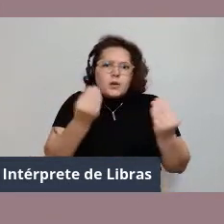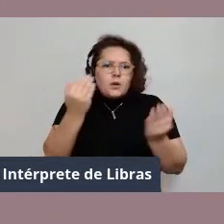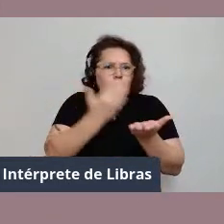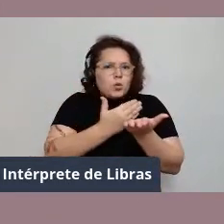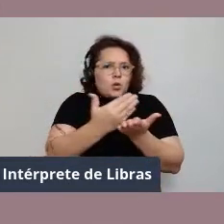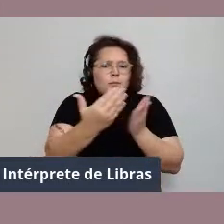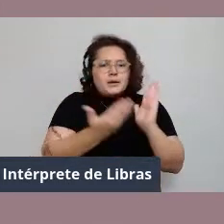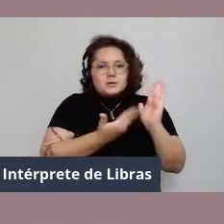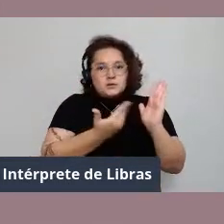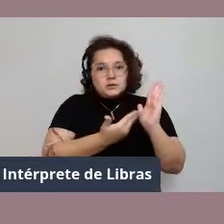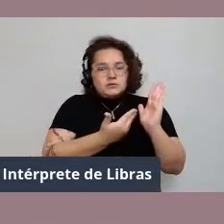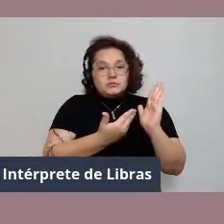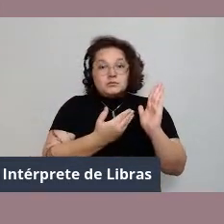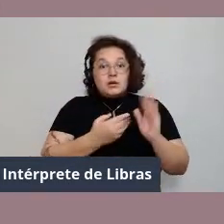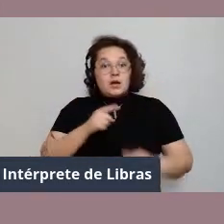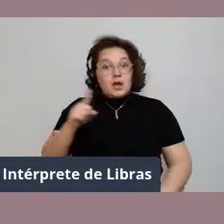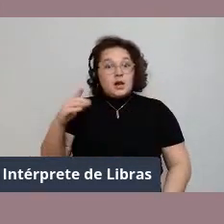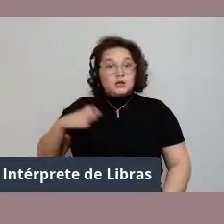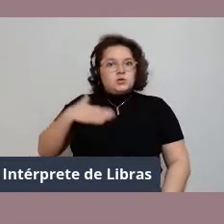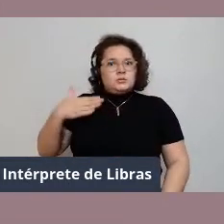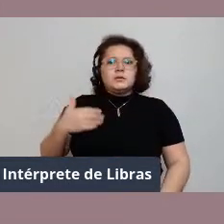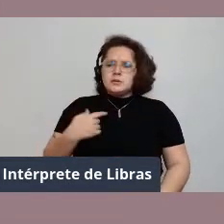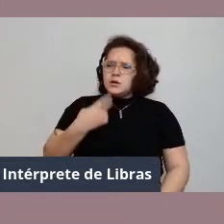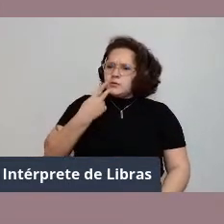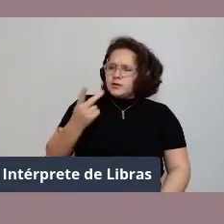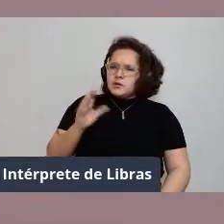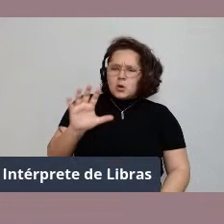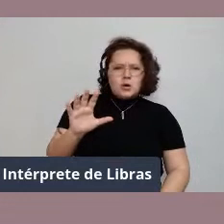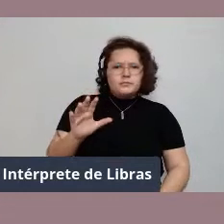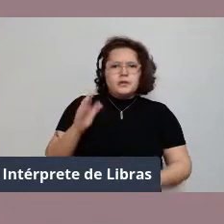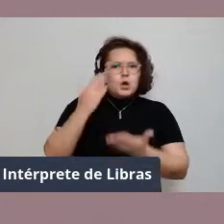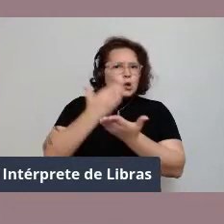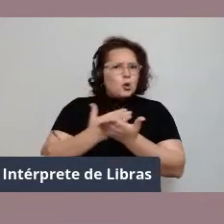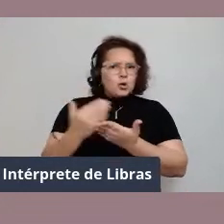eu argumentei de volta garantido que começar nunca